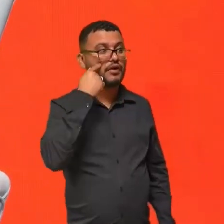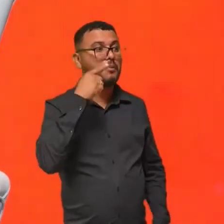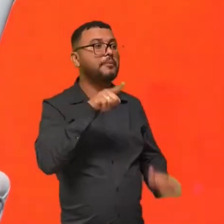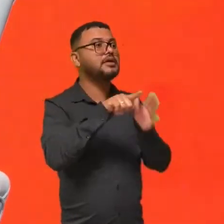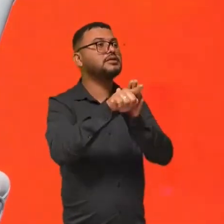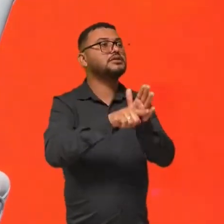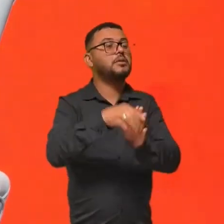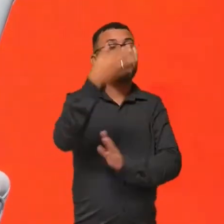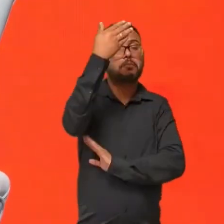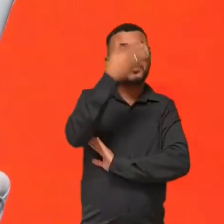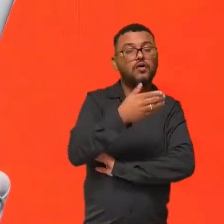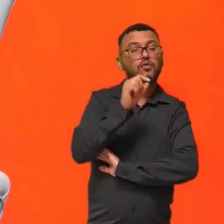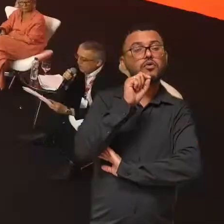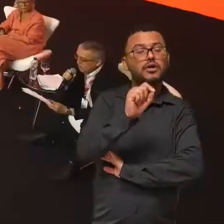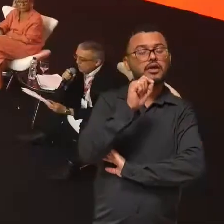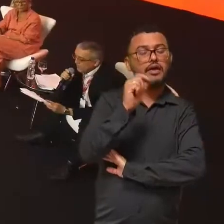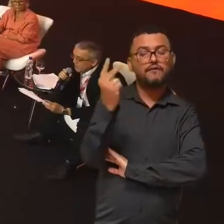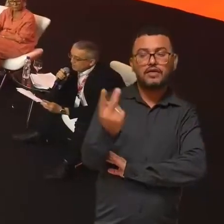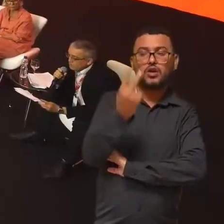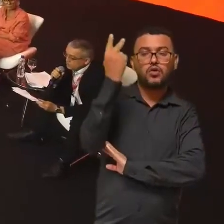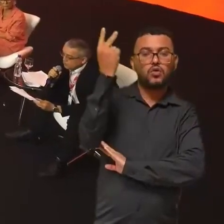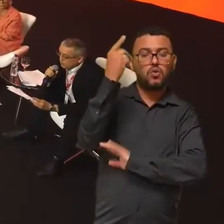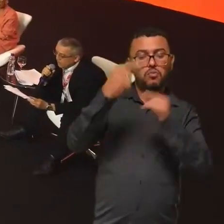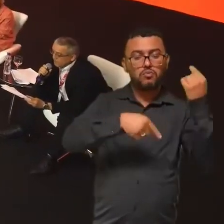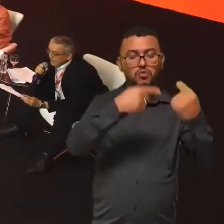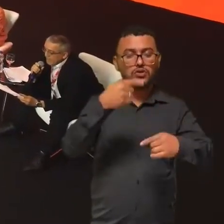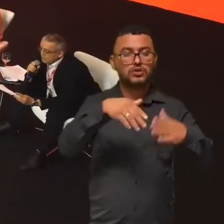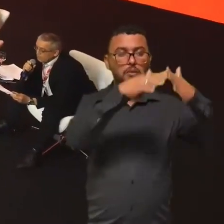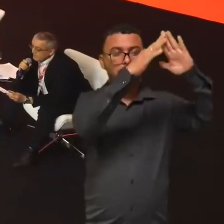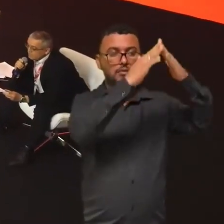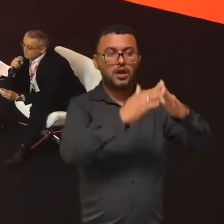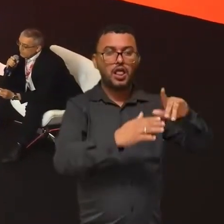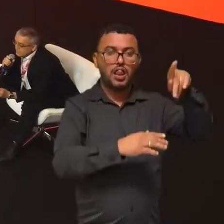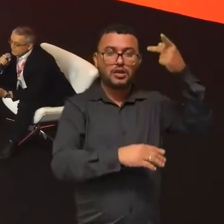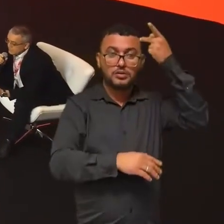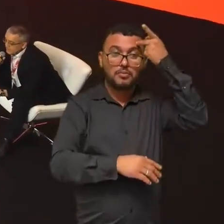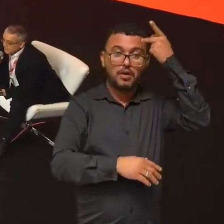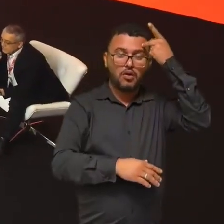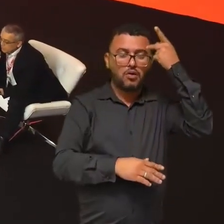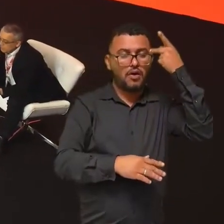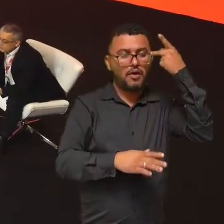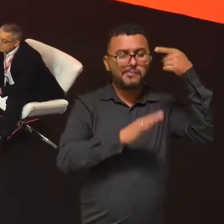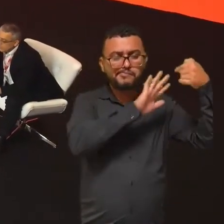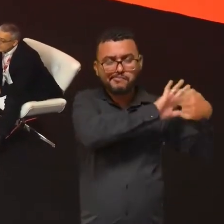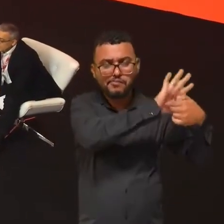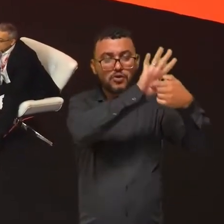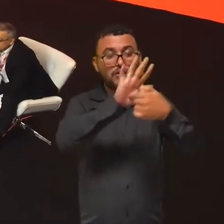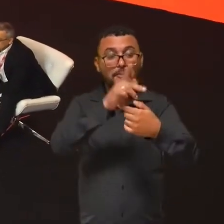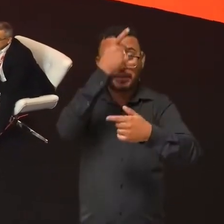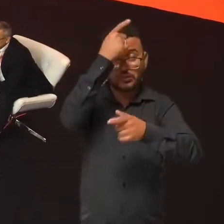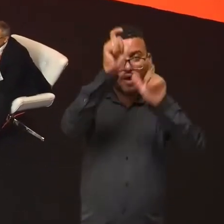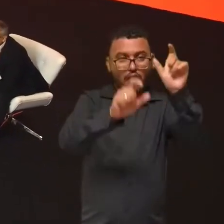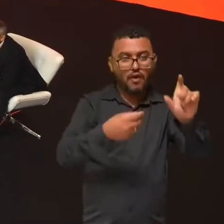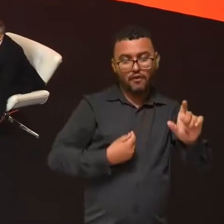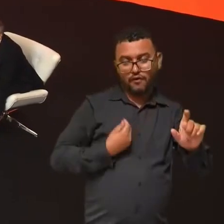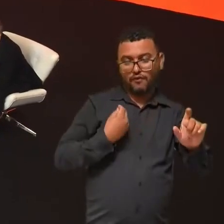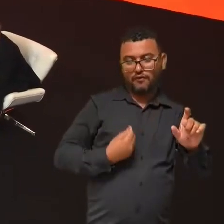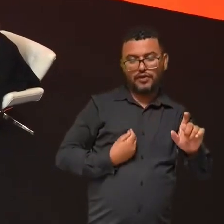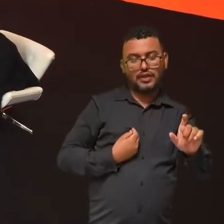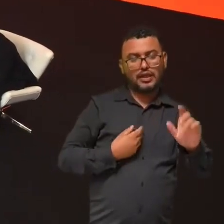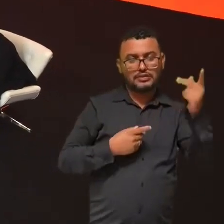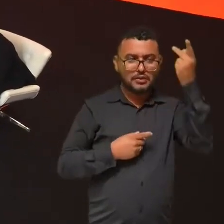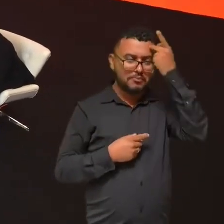Valores Políticos nas Periferias de São Paulo, mostrou moradores demonstram insatisfação com a